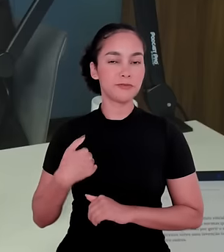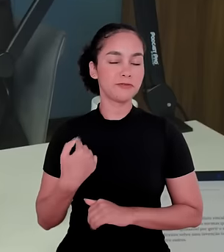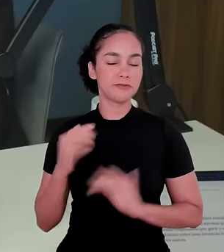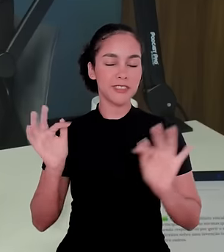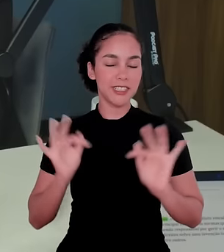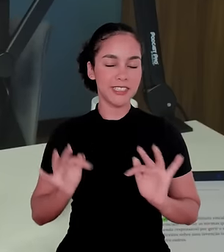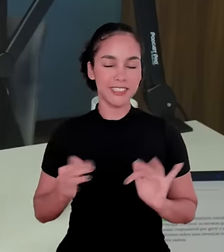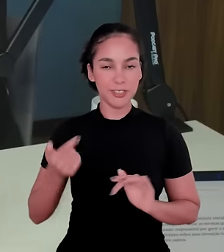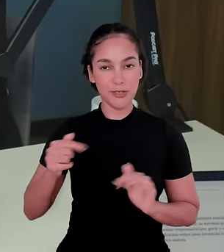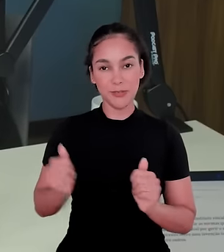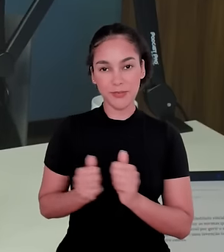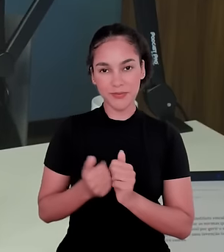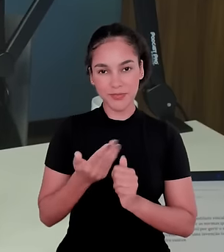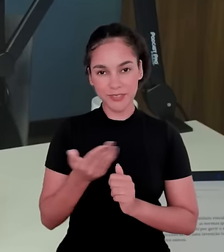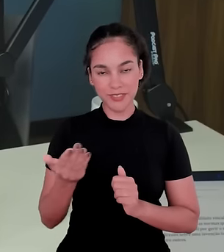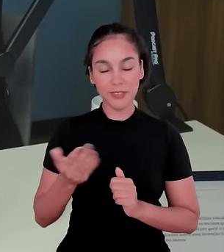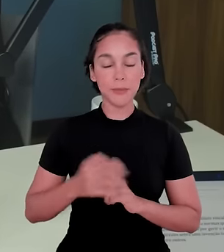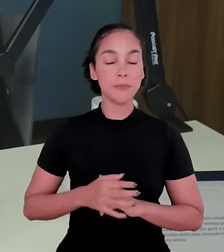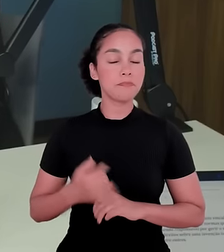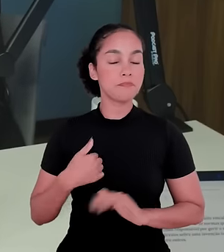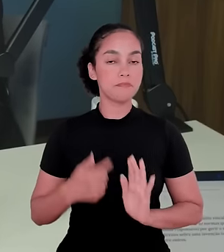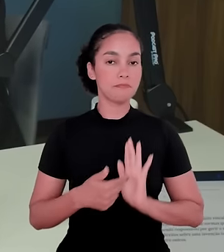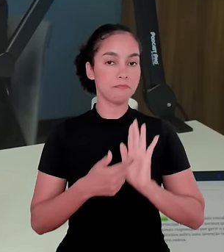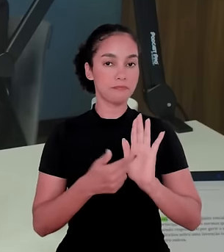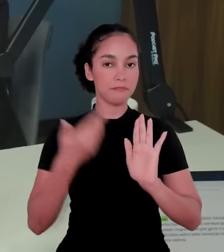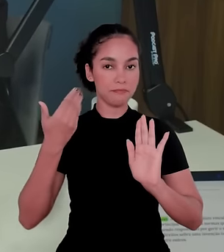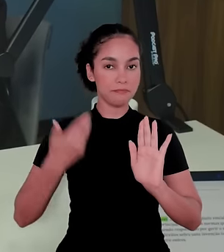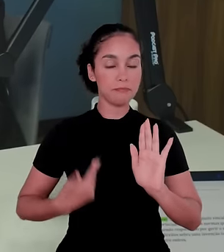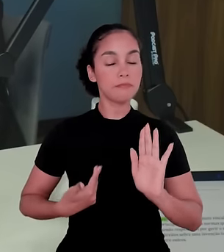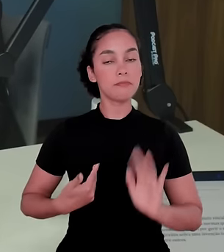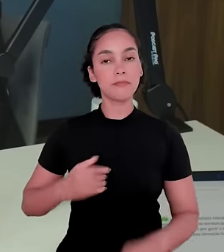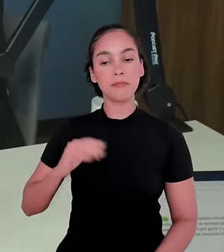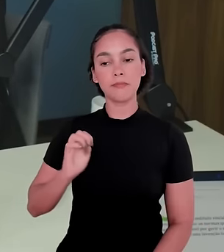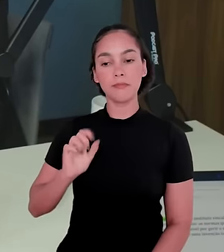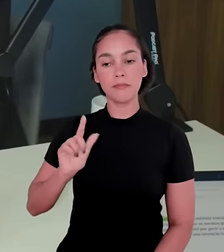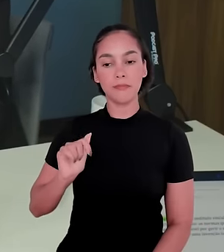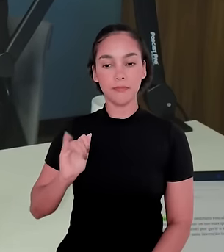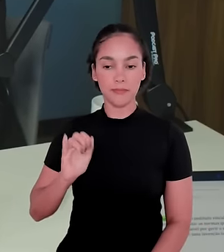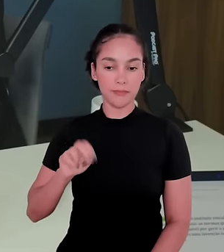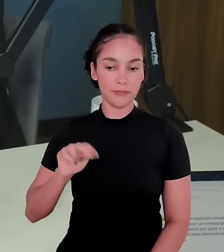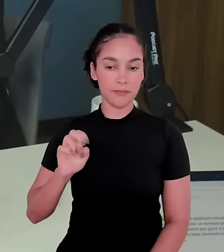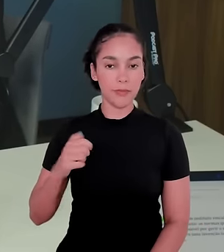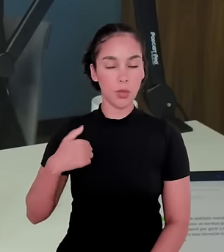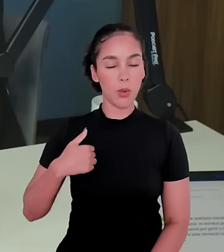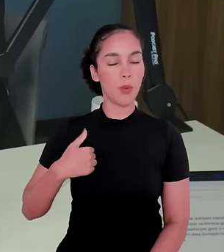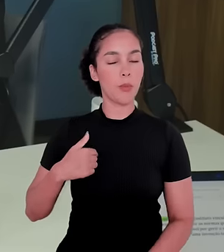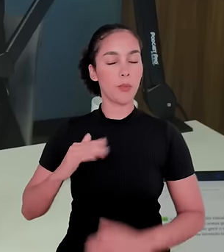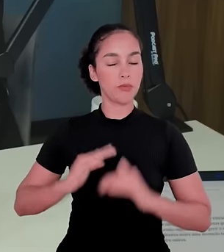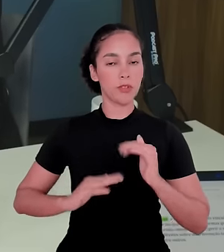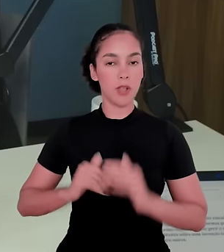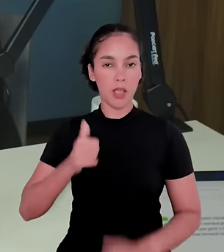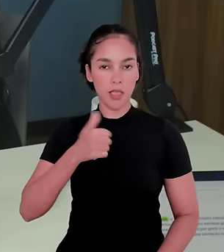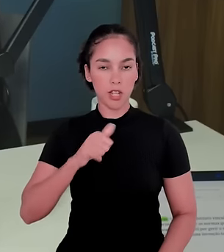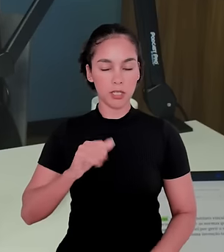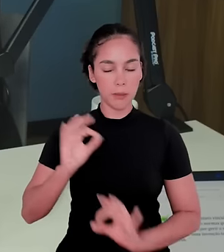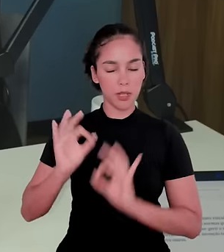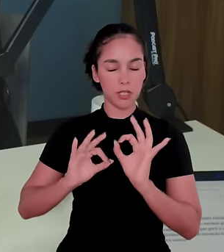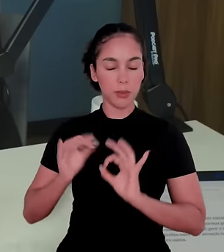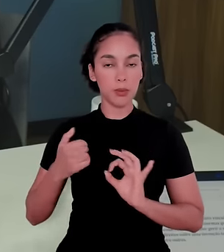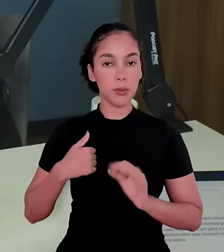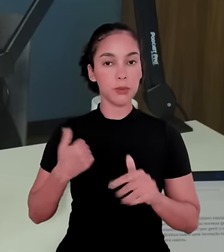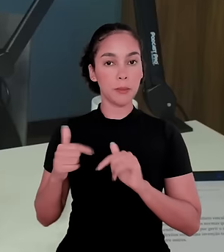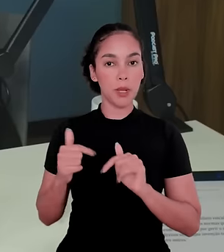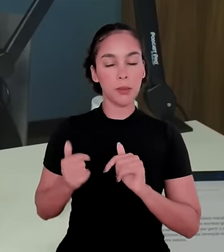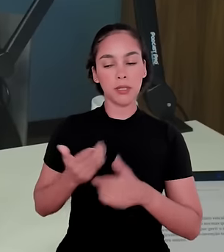vez e aí eu gostaria então de me apresentar meu nome é Eline da Mata eu sou Analista de planejamento eu atuo na área de atendimento ao cliente do